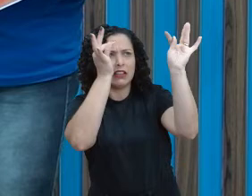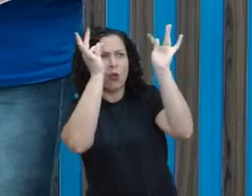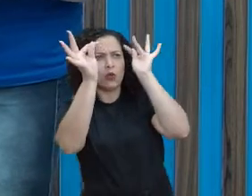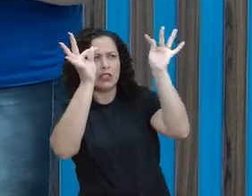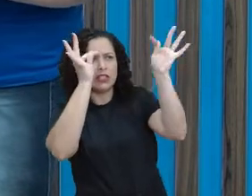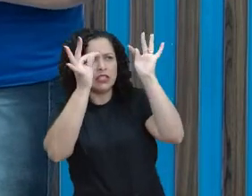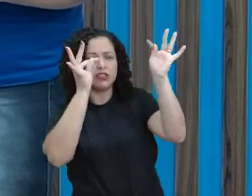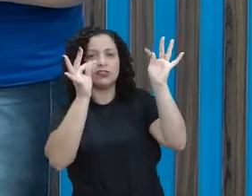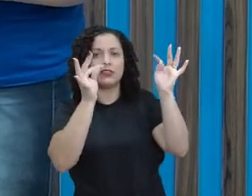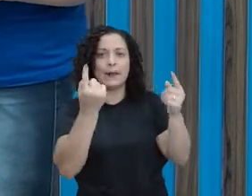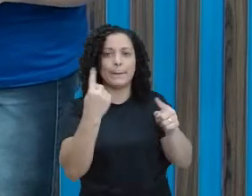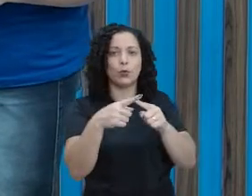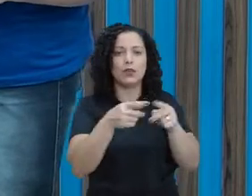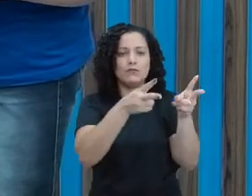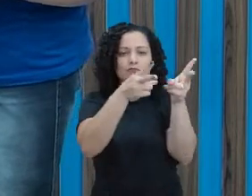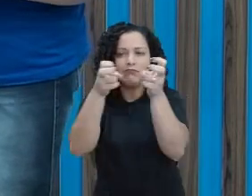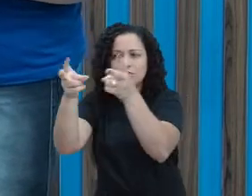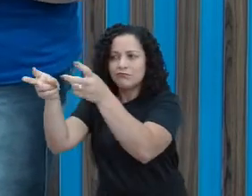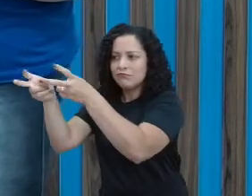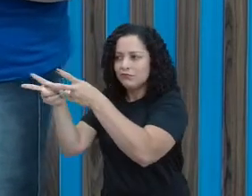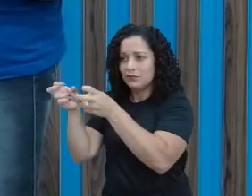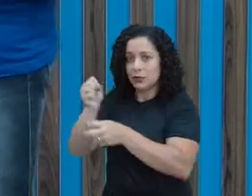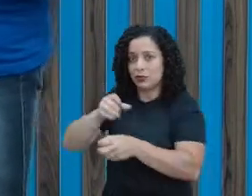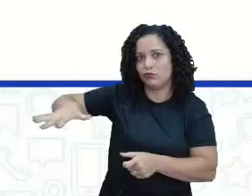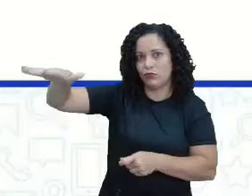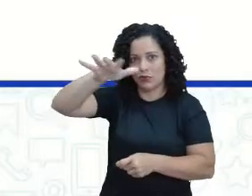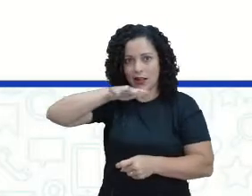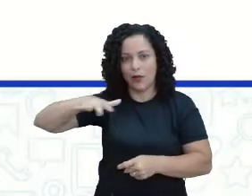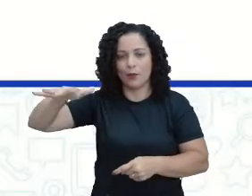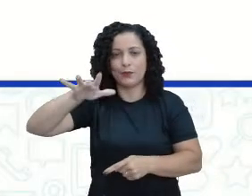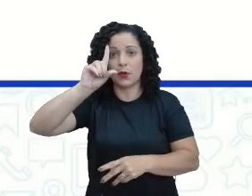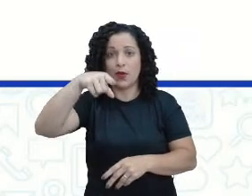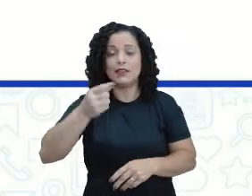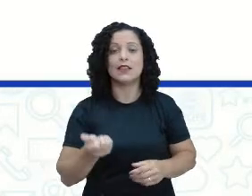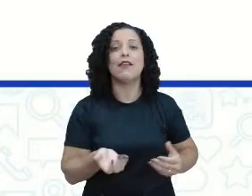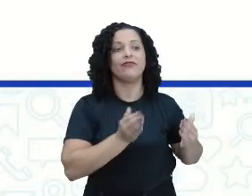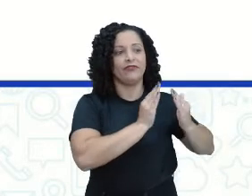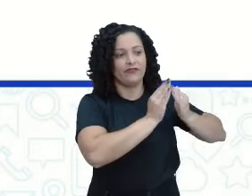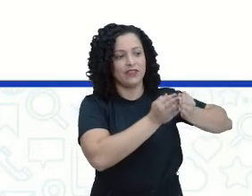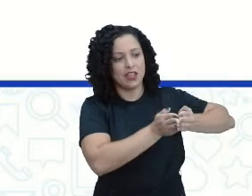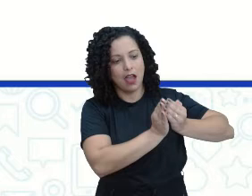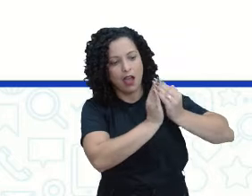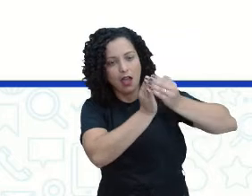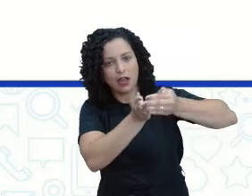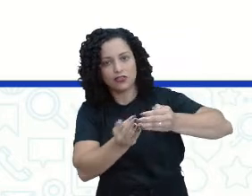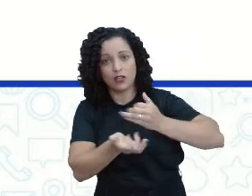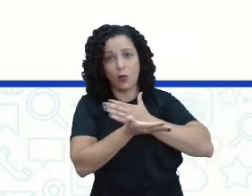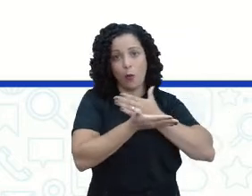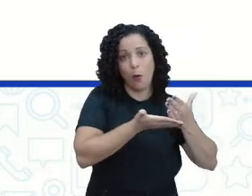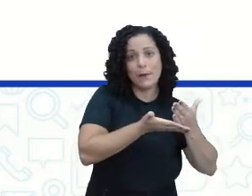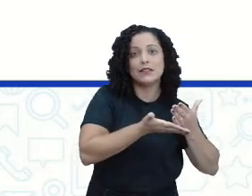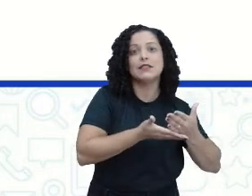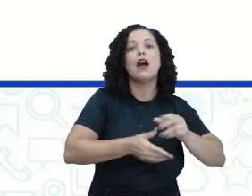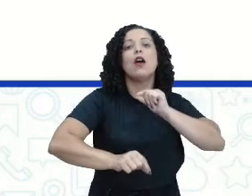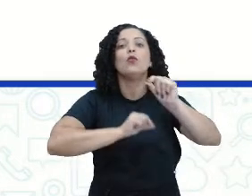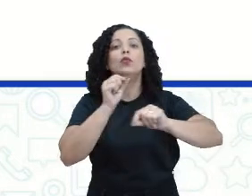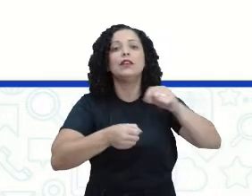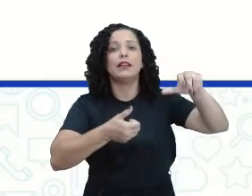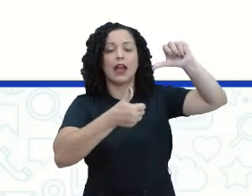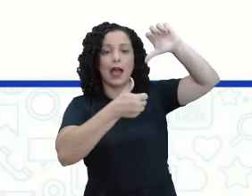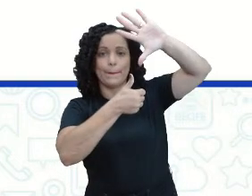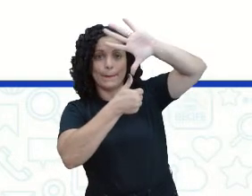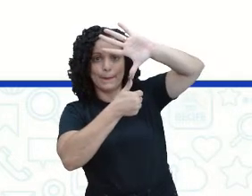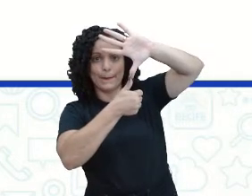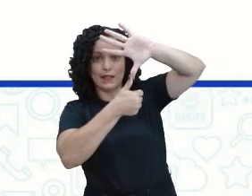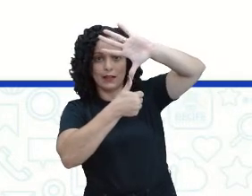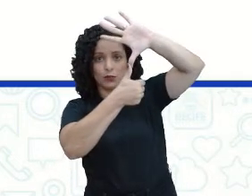fez a partir da observação. Então, essa viagem ela vai da América do Sul, né, passando pela Austrália até o sul da África. E